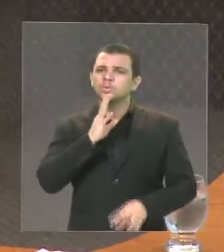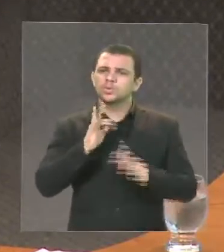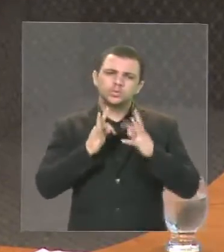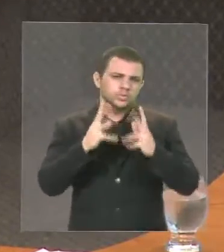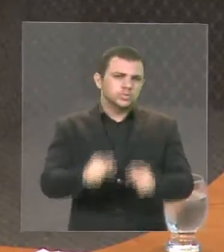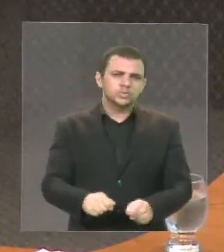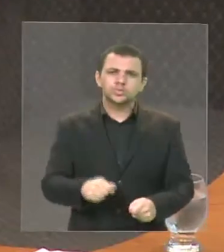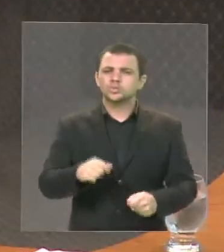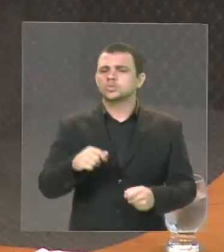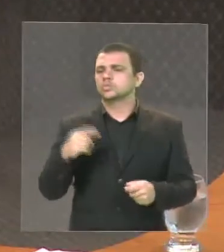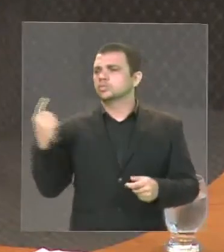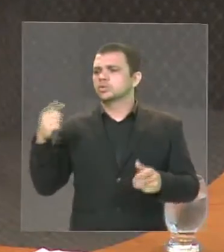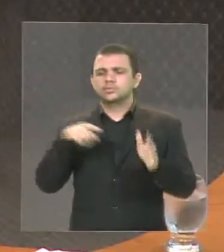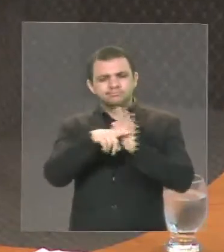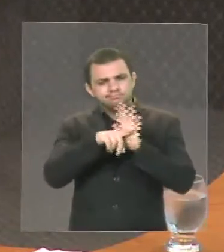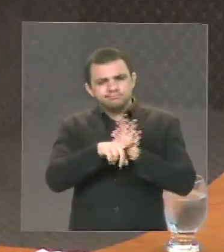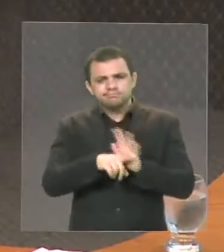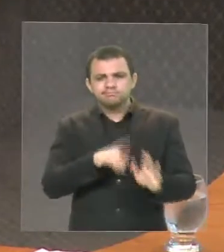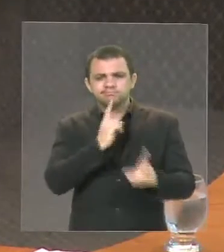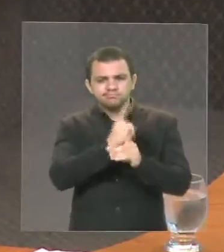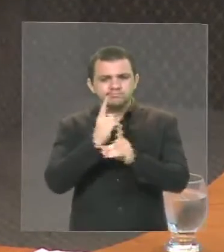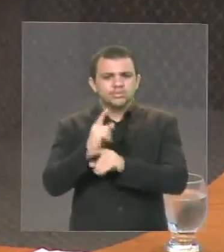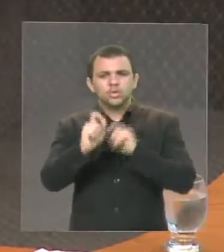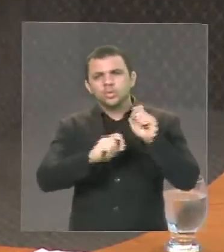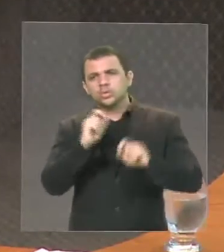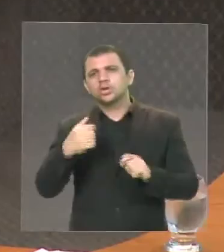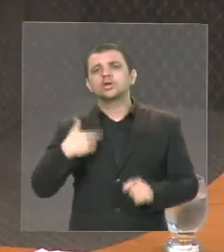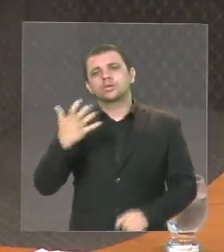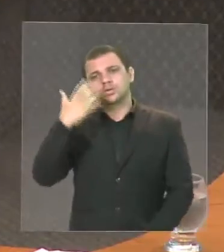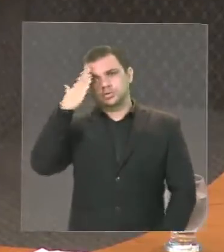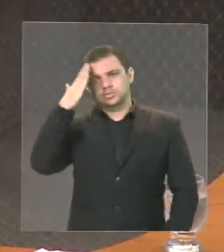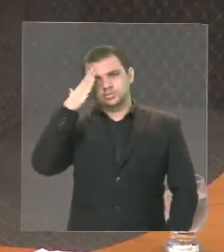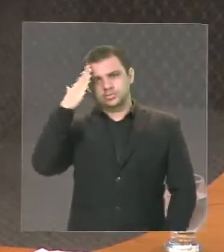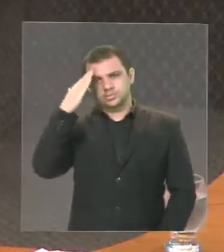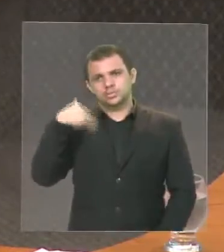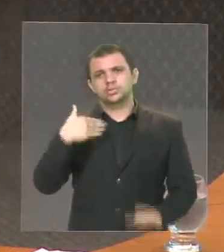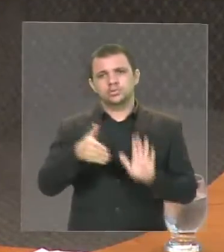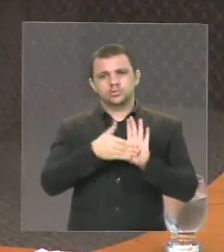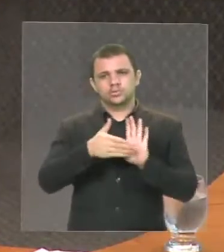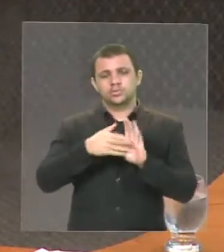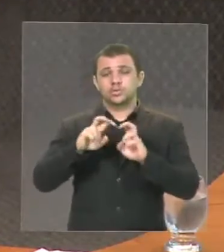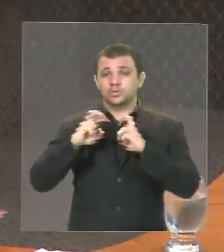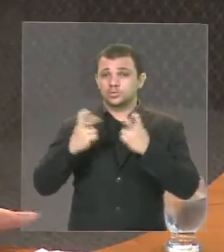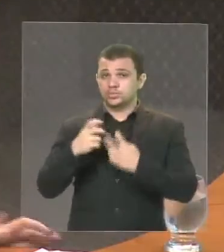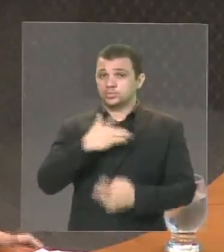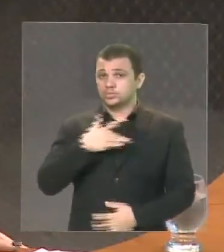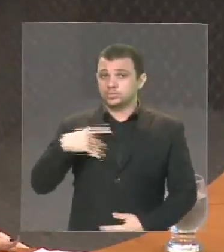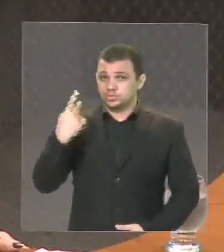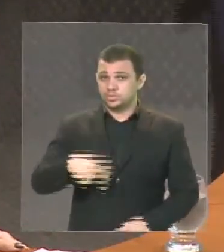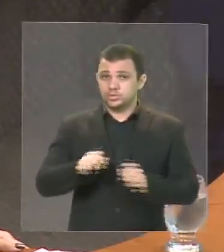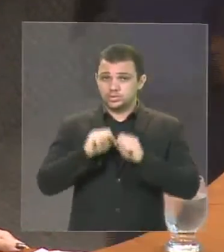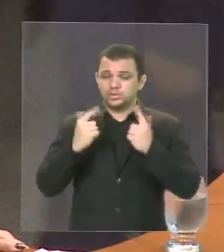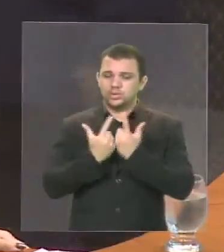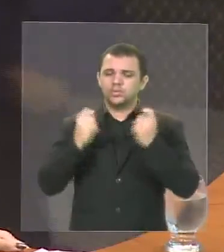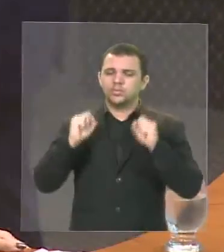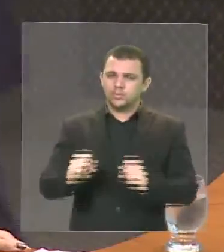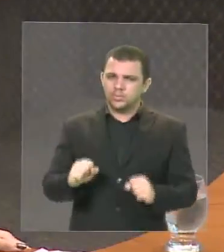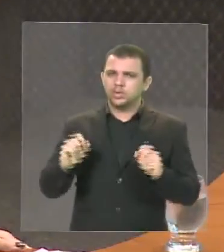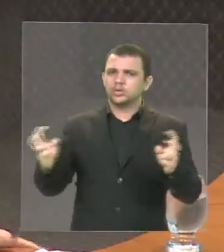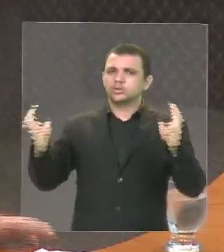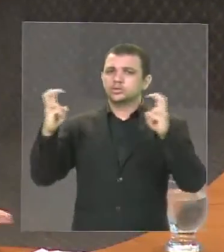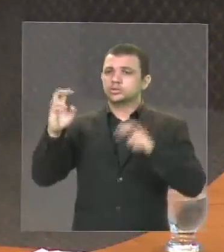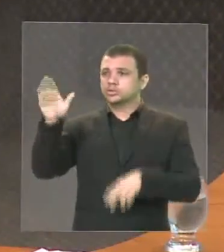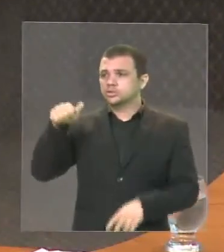que foi apurado e eu vou querer saber. Então, eu vou propor aqui que a Comissão de Saúde da Assembleia se reúna com a promotora de saúde,